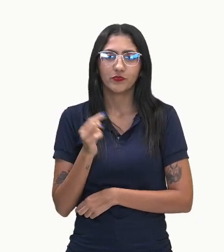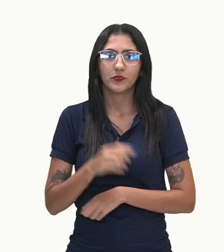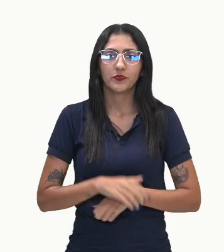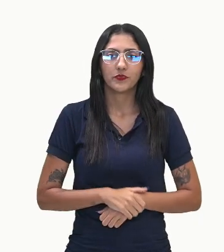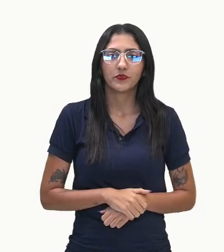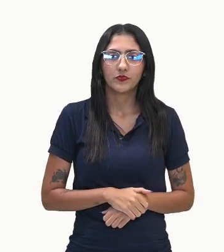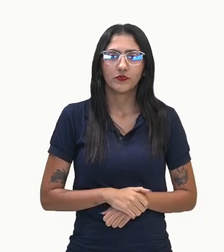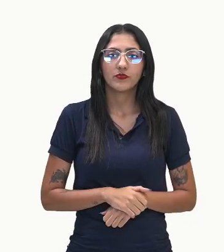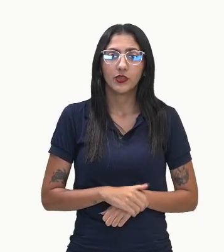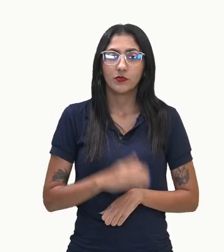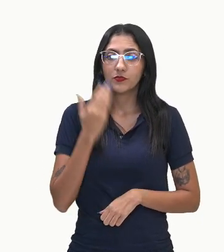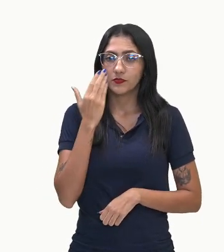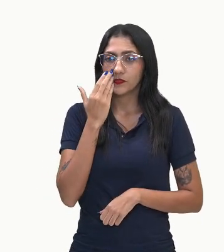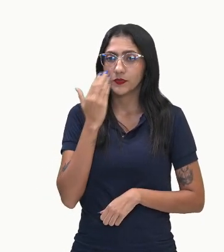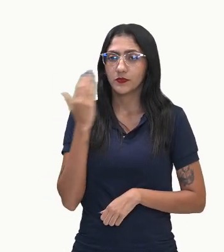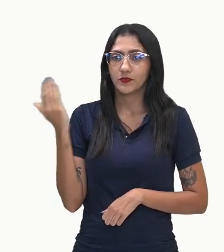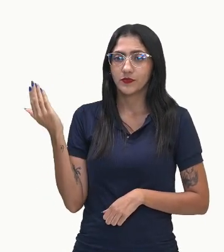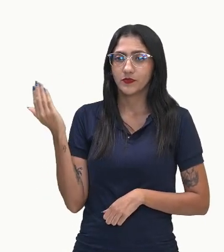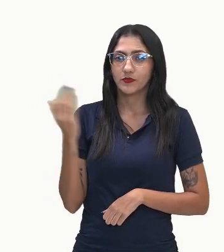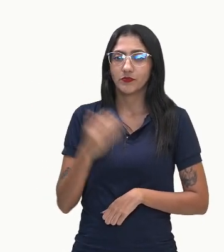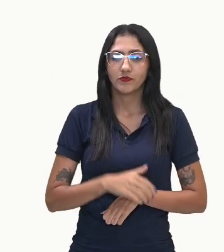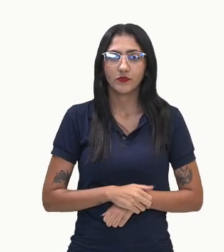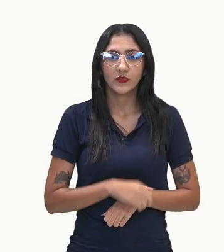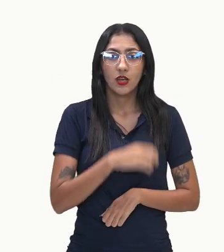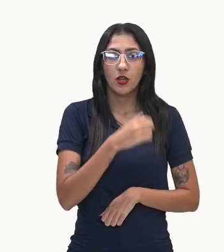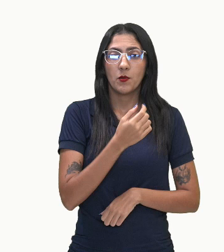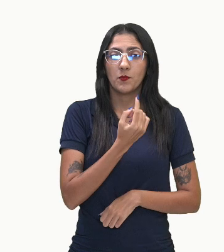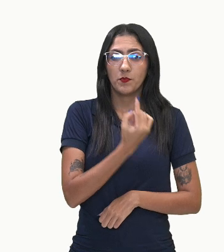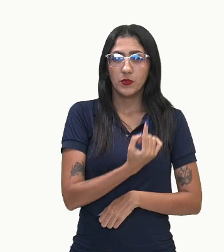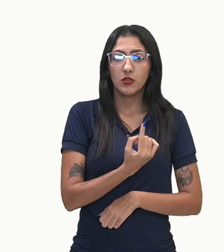Então, vai ficar